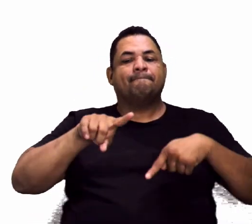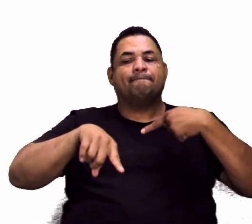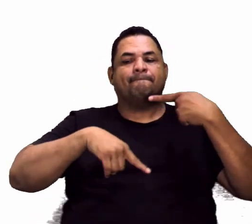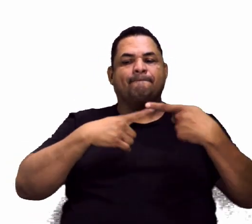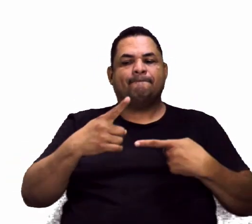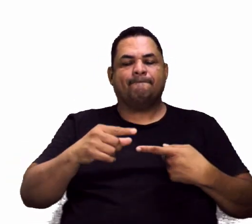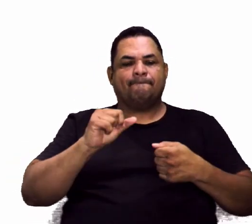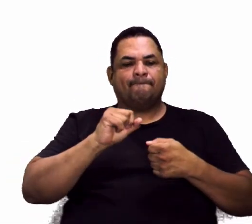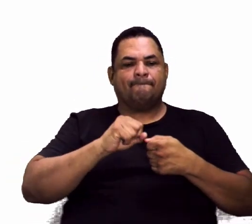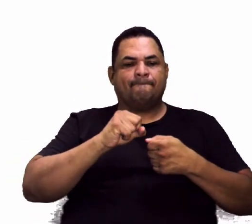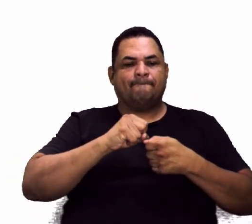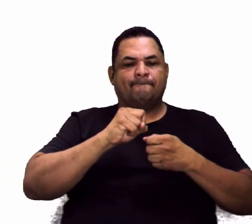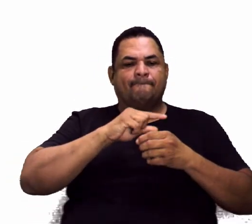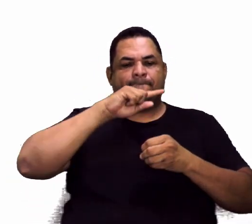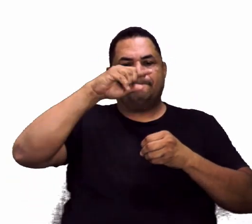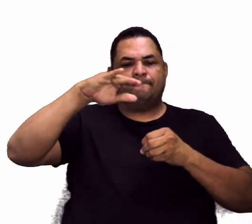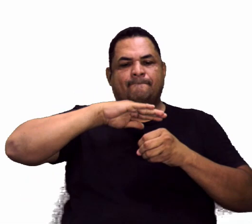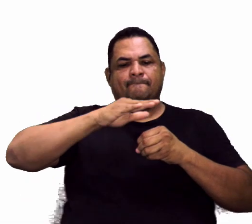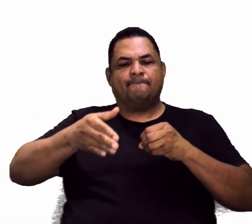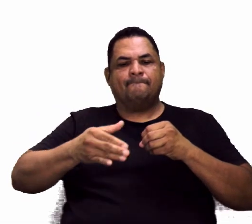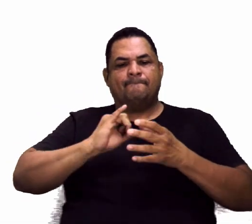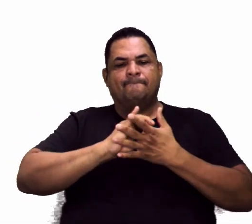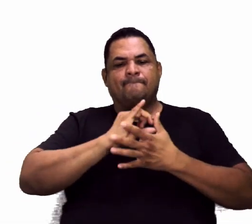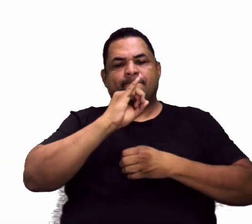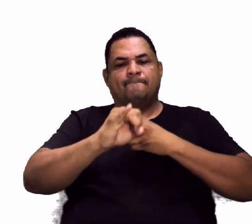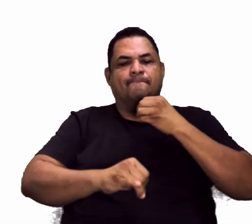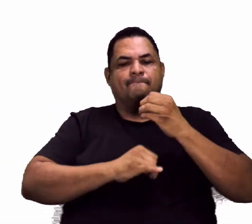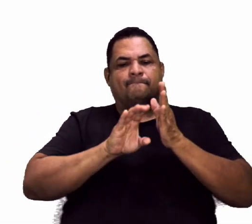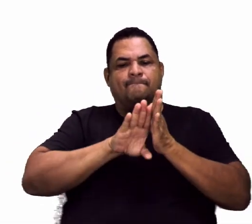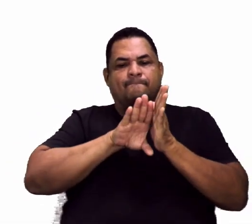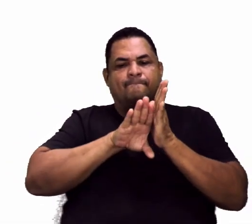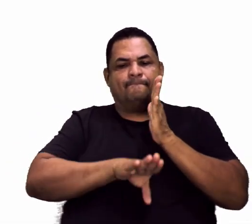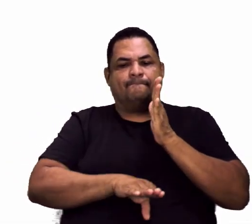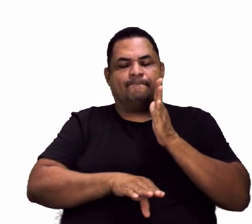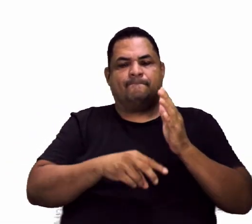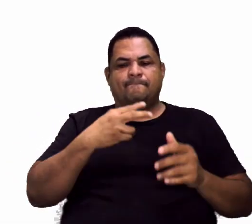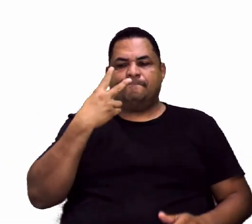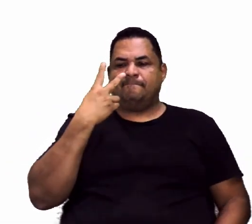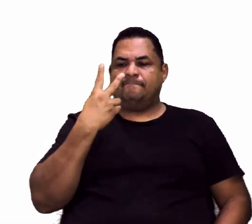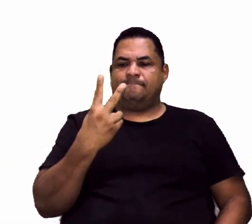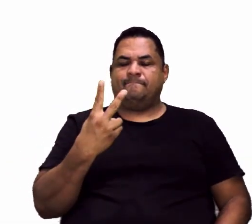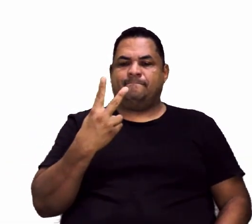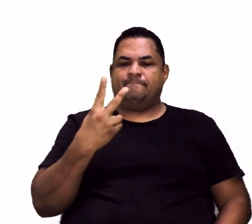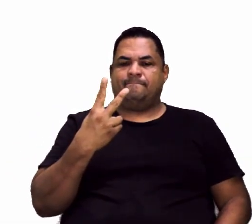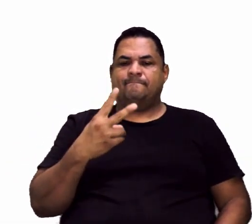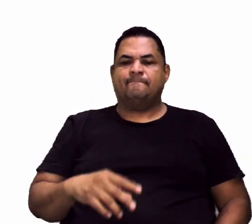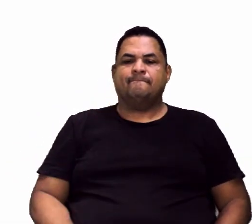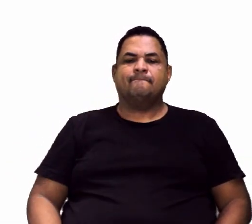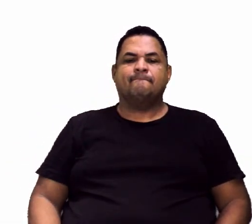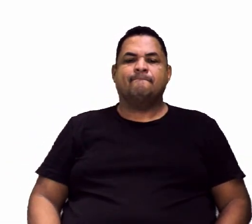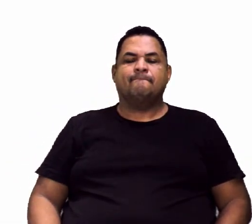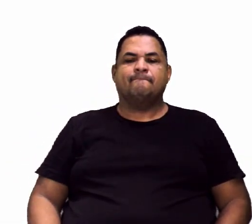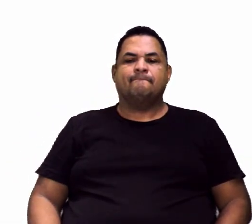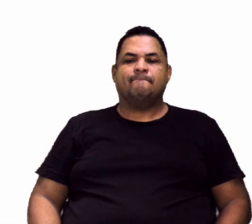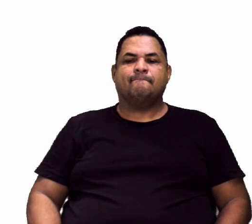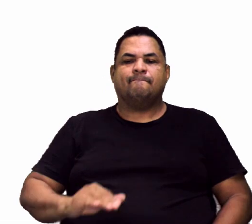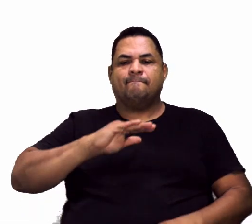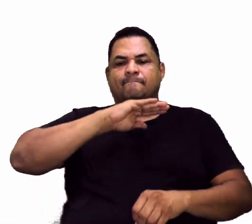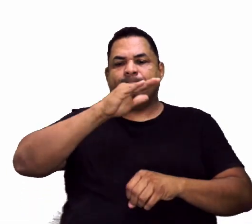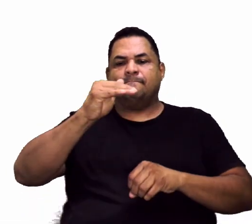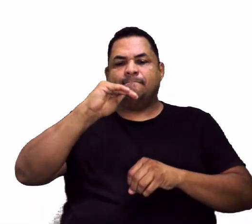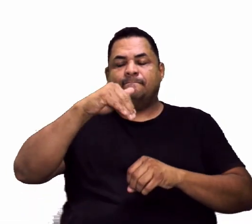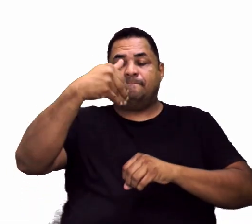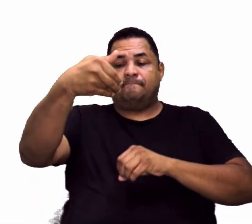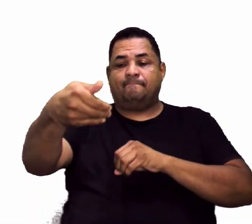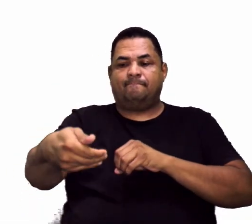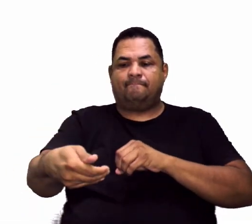depois, fazer a distribuição do íon subtraindo 2 elétrons. 2 elétrons de onde? Da camada mais externa,